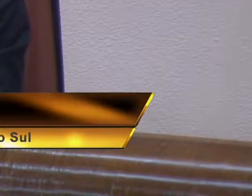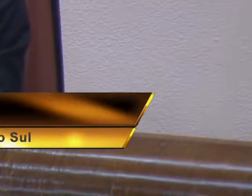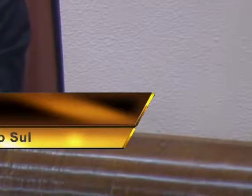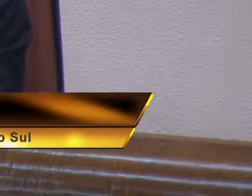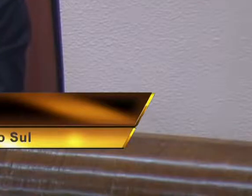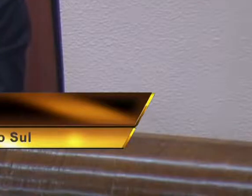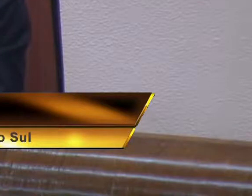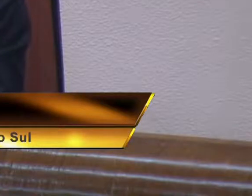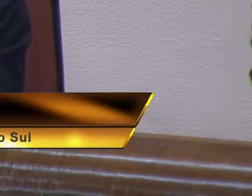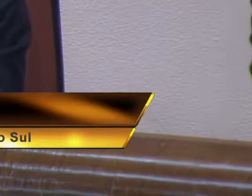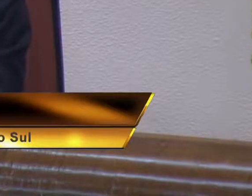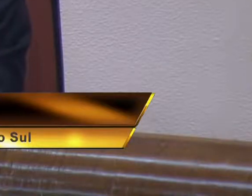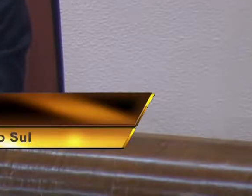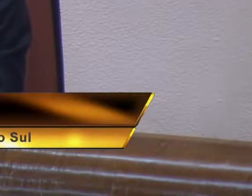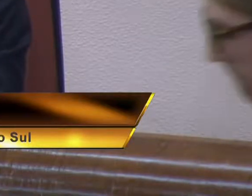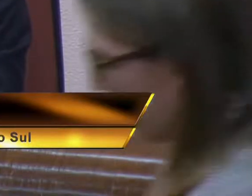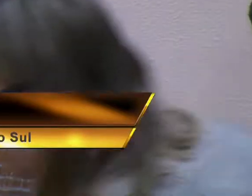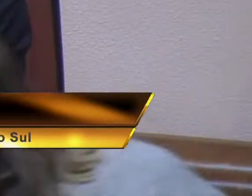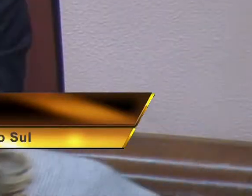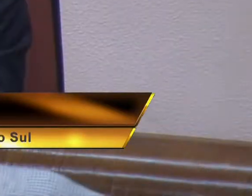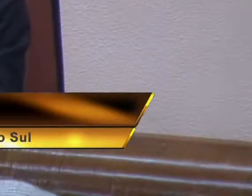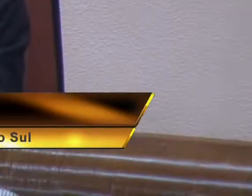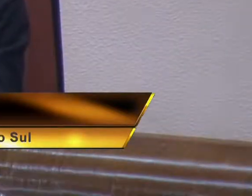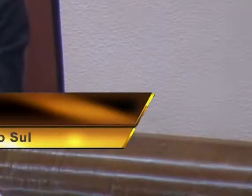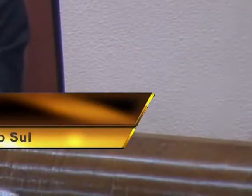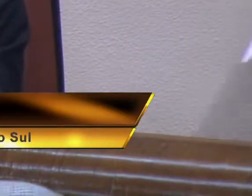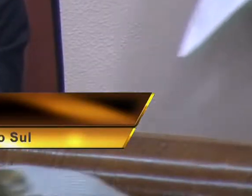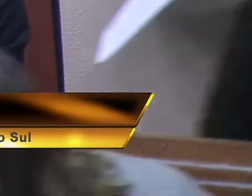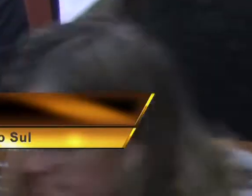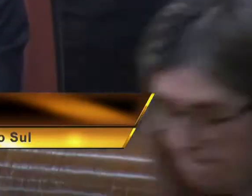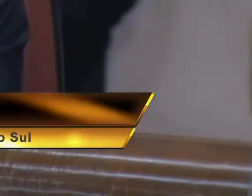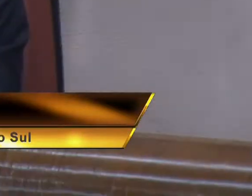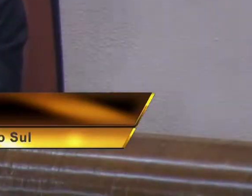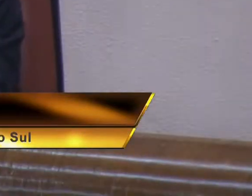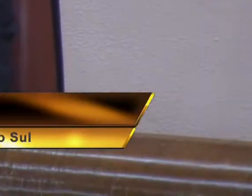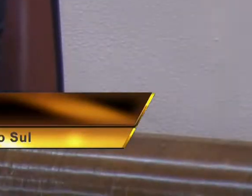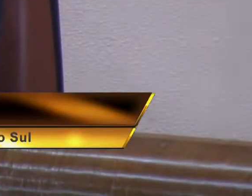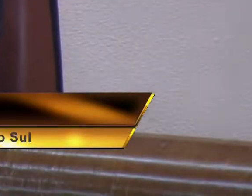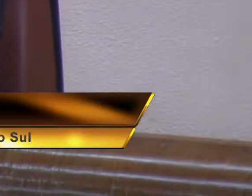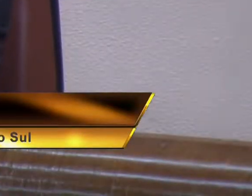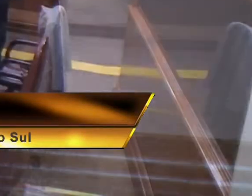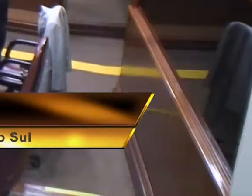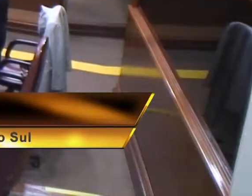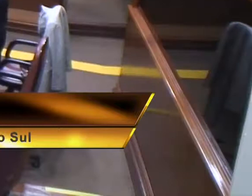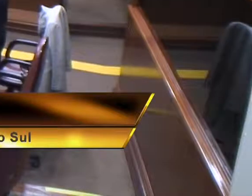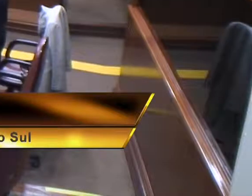Rossi e o coral Radice de Itália, e na sequência, a execução do Hino Nacional.